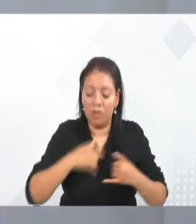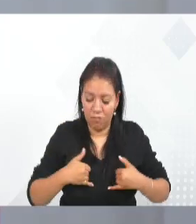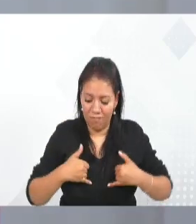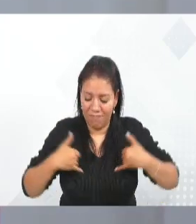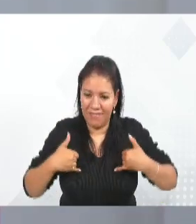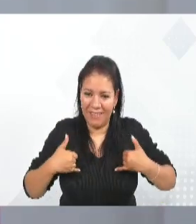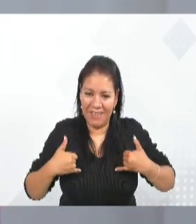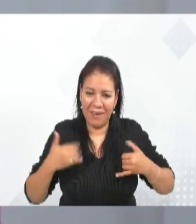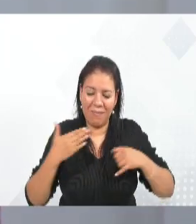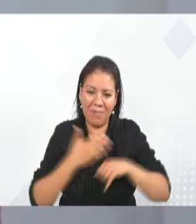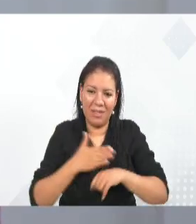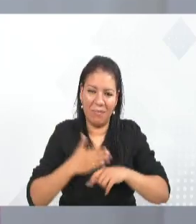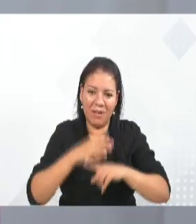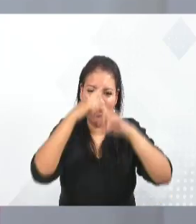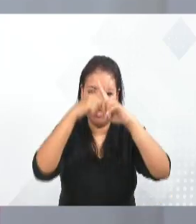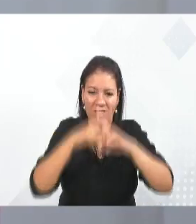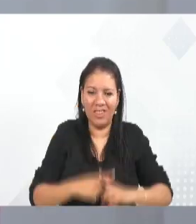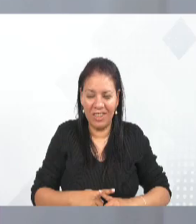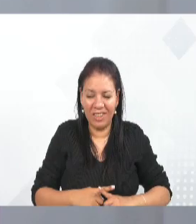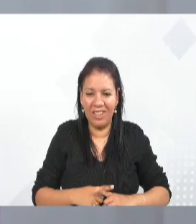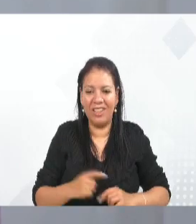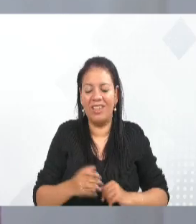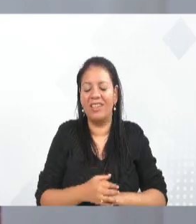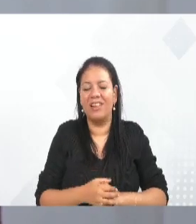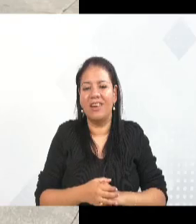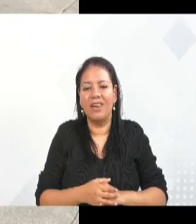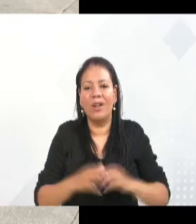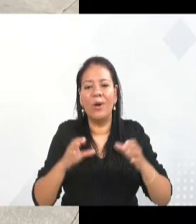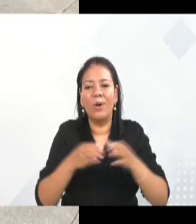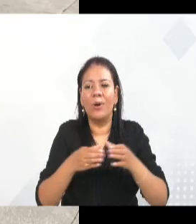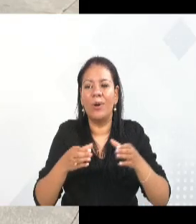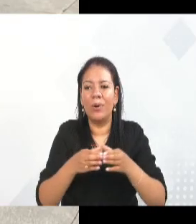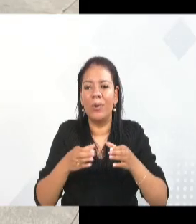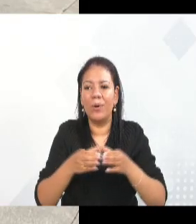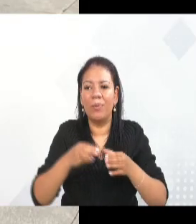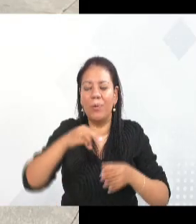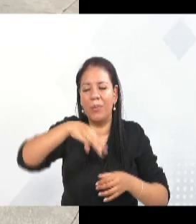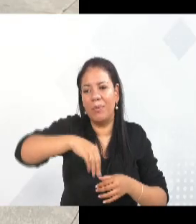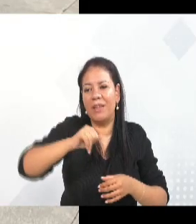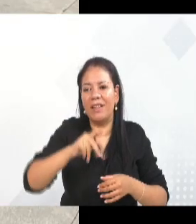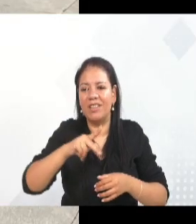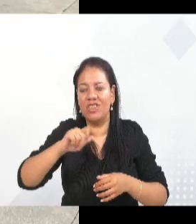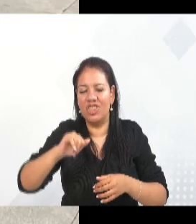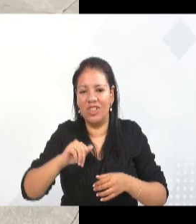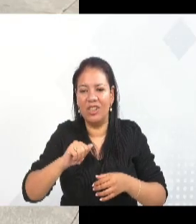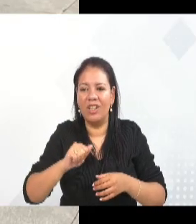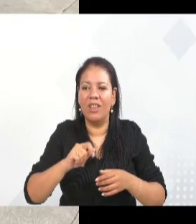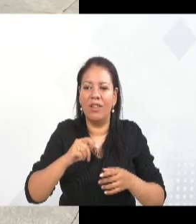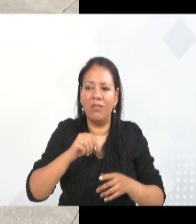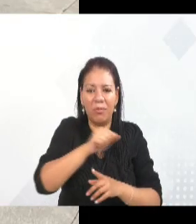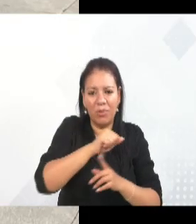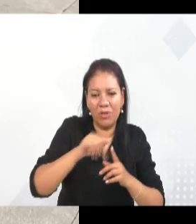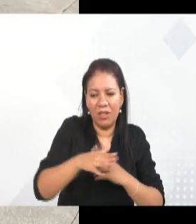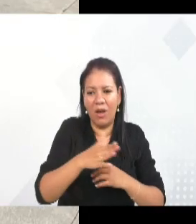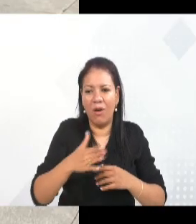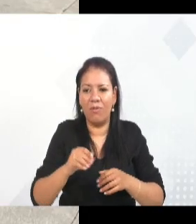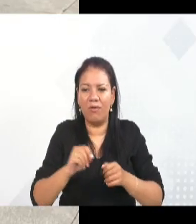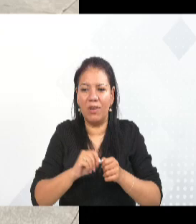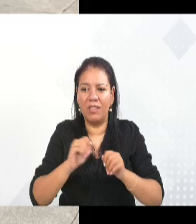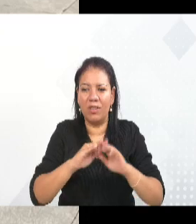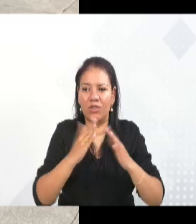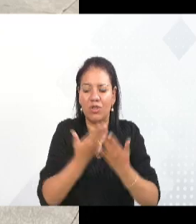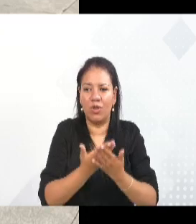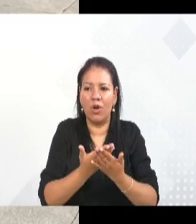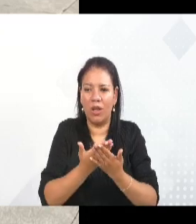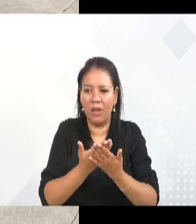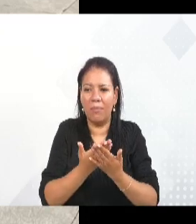fazer parte da gincana de seja em carneiro não é principalmente da equipe e fez uma ação social tava trabalhando lá na escola William